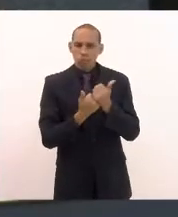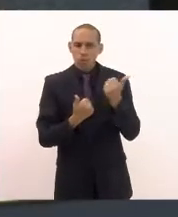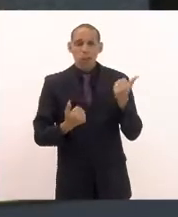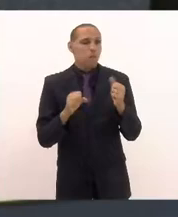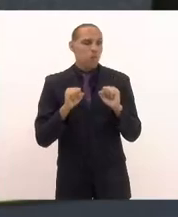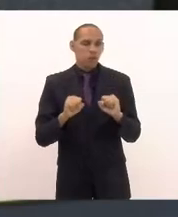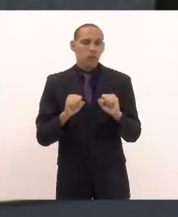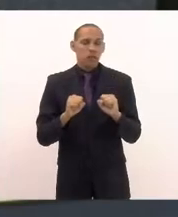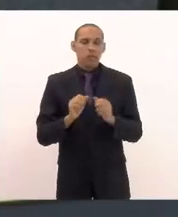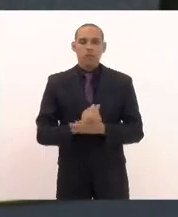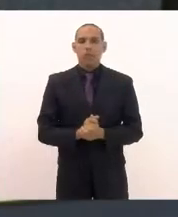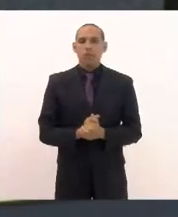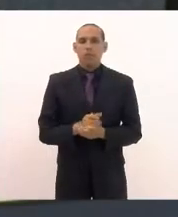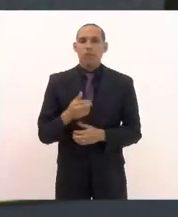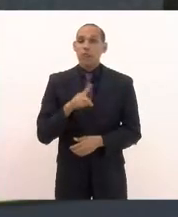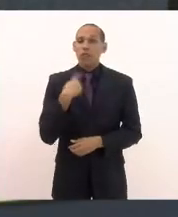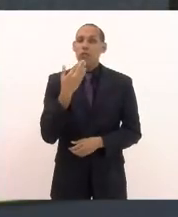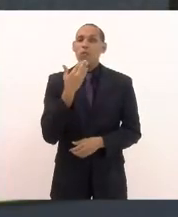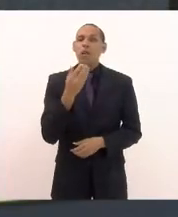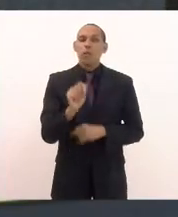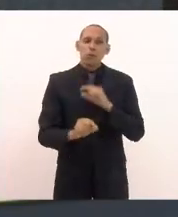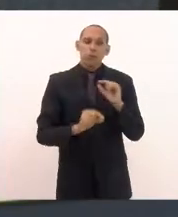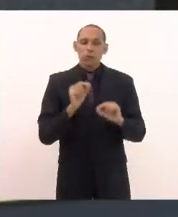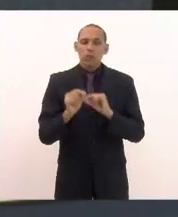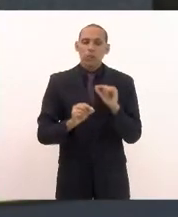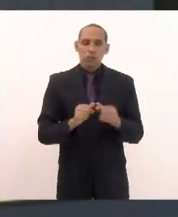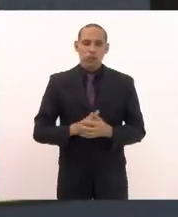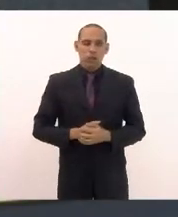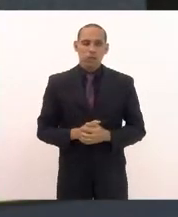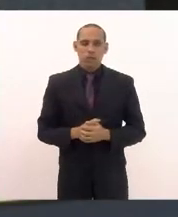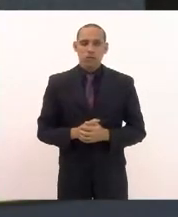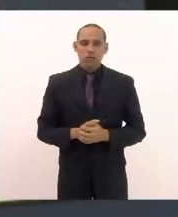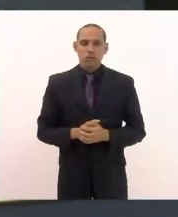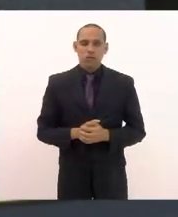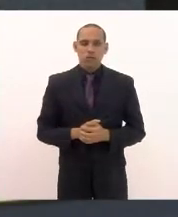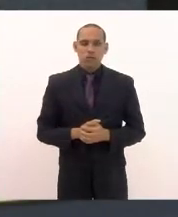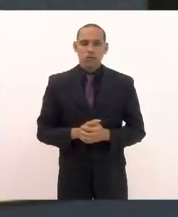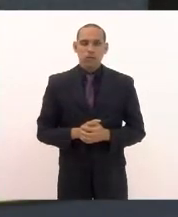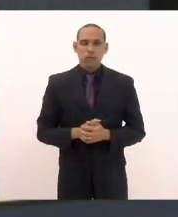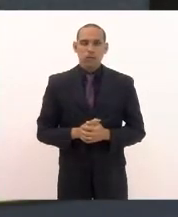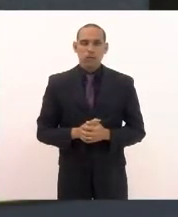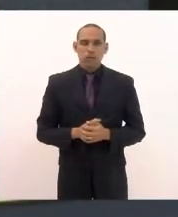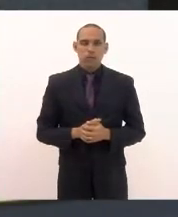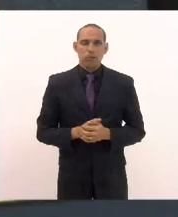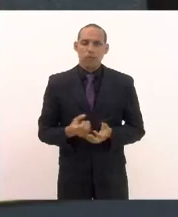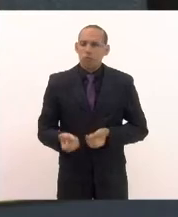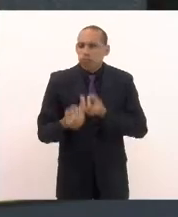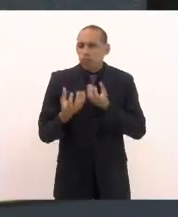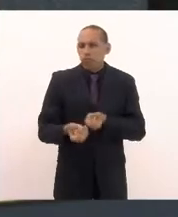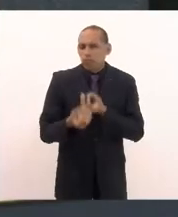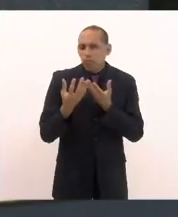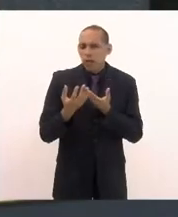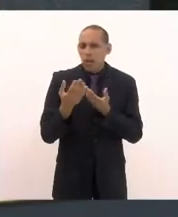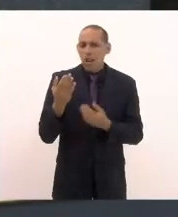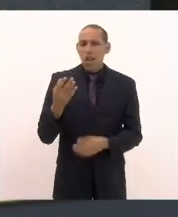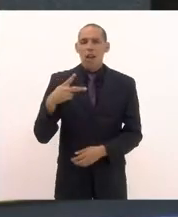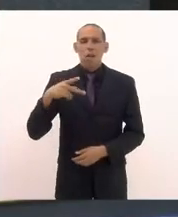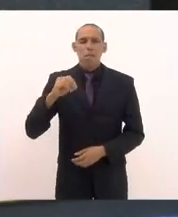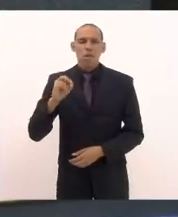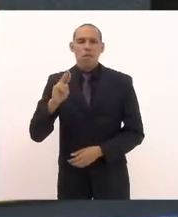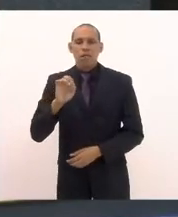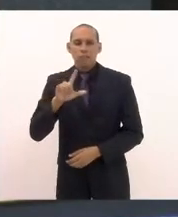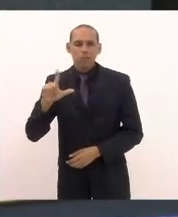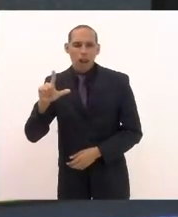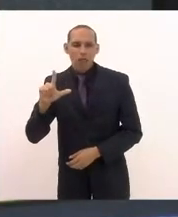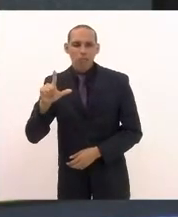né? E o que nós pedimos aqui é que não haja disponibilidade de informações no portal de